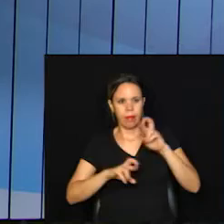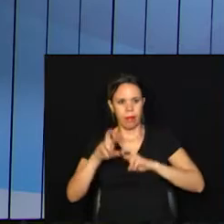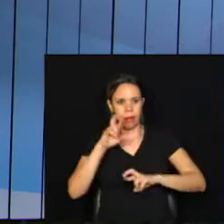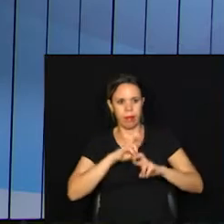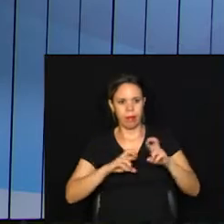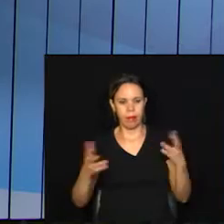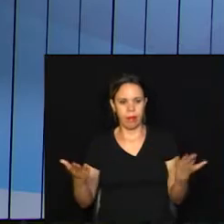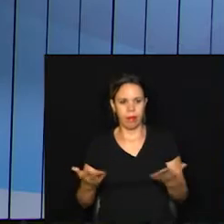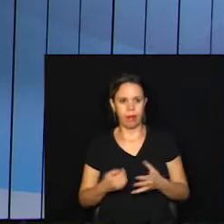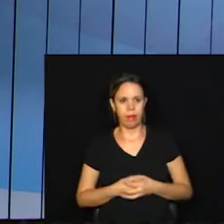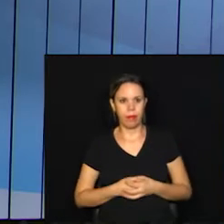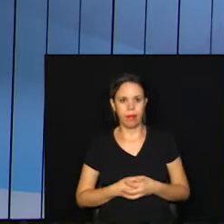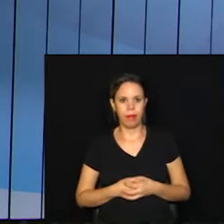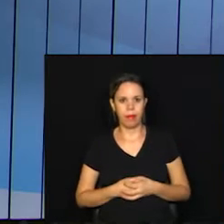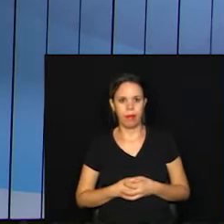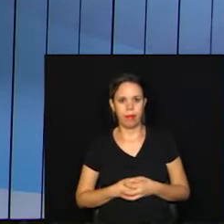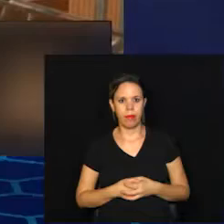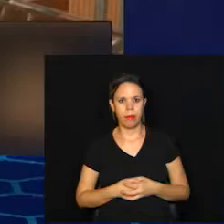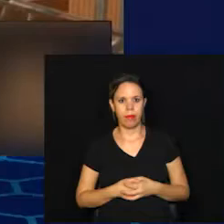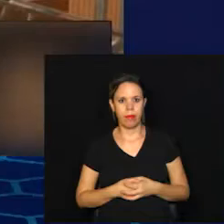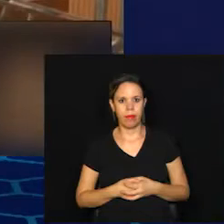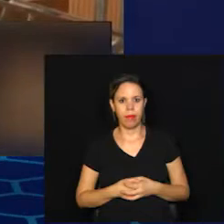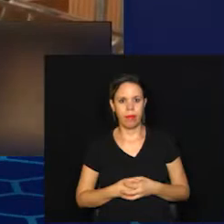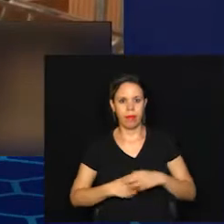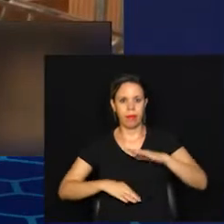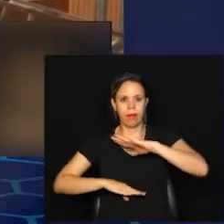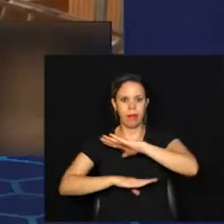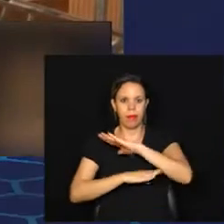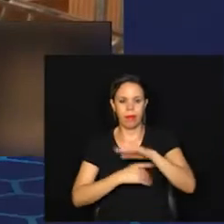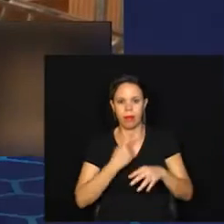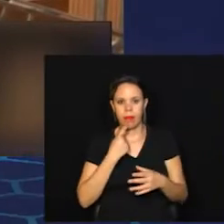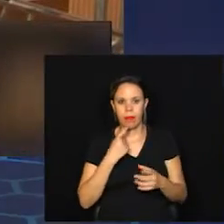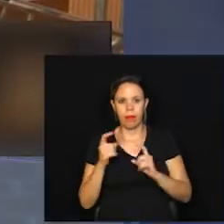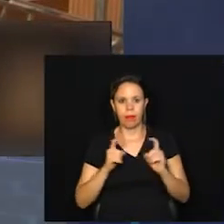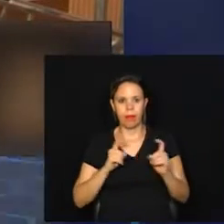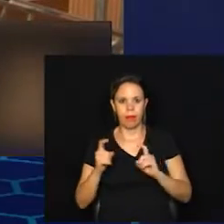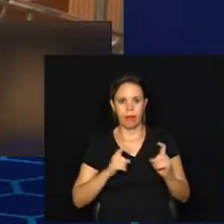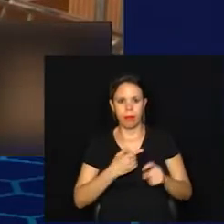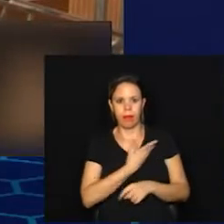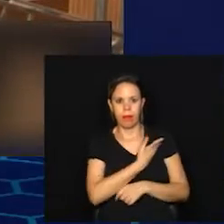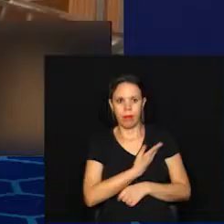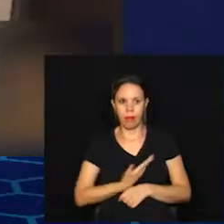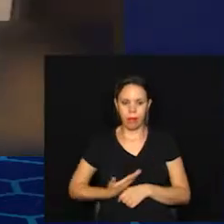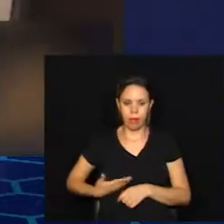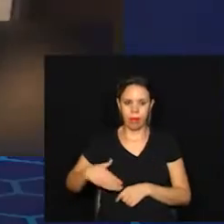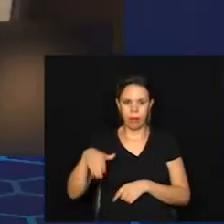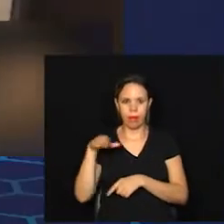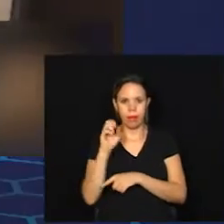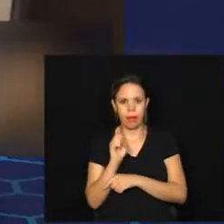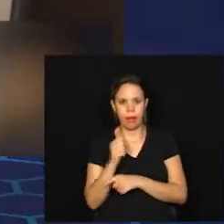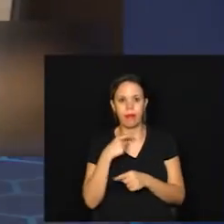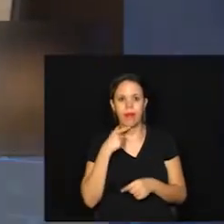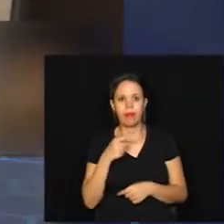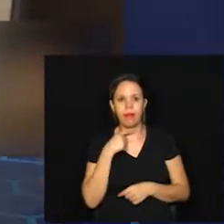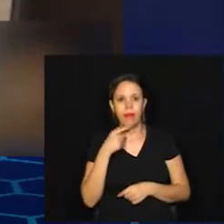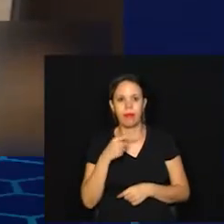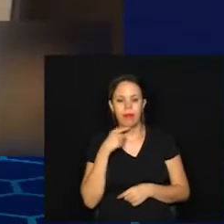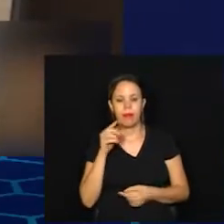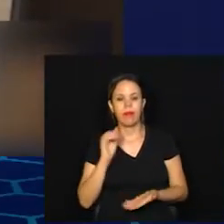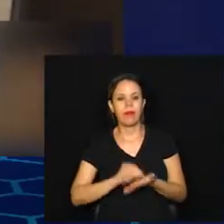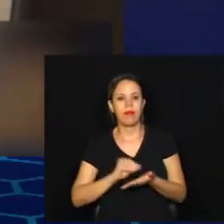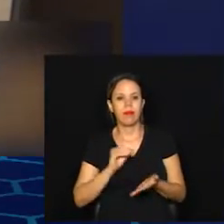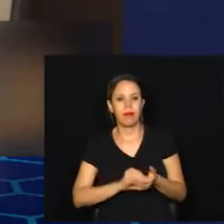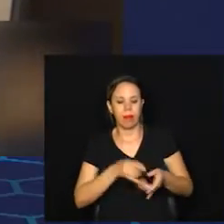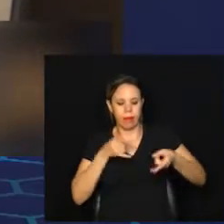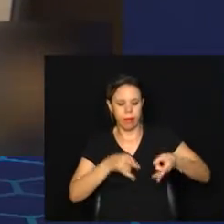os destaques de hoje. Câmara de Campinas quer reunião com o governo do estado para questionar a ausência de